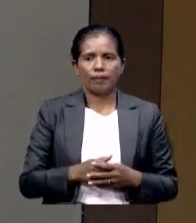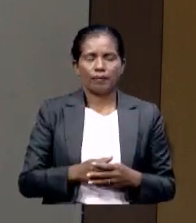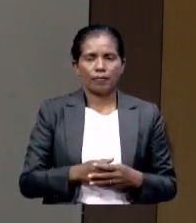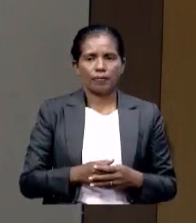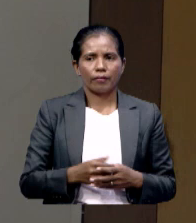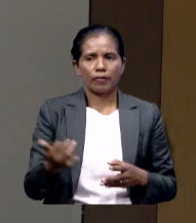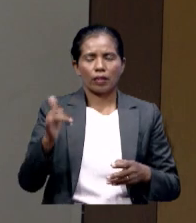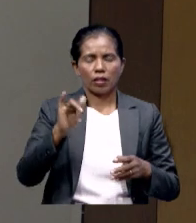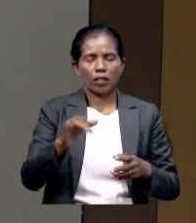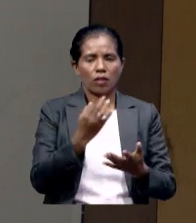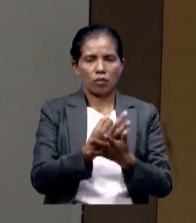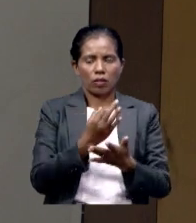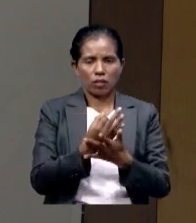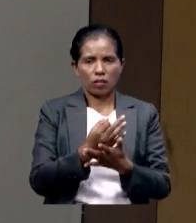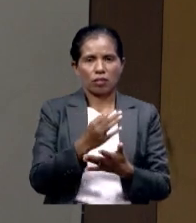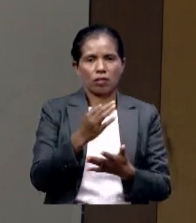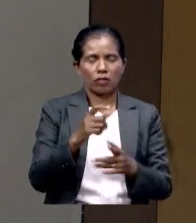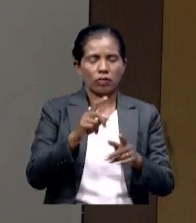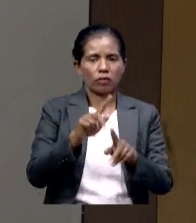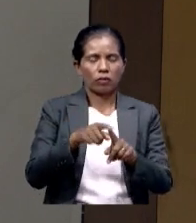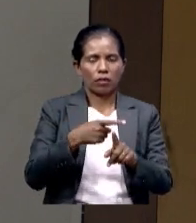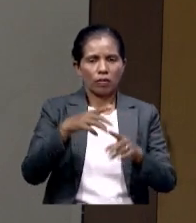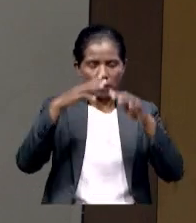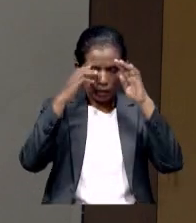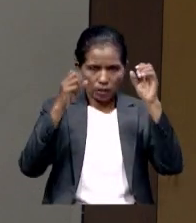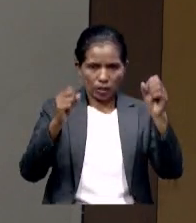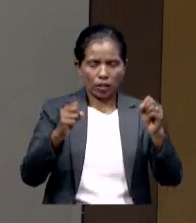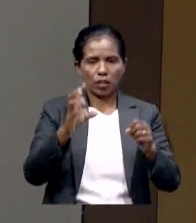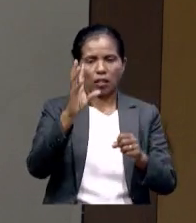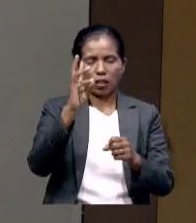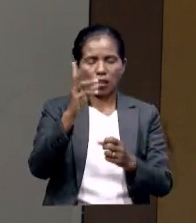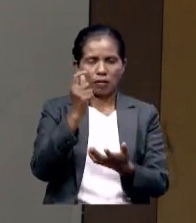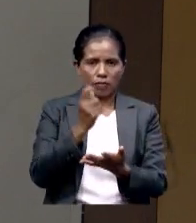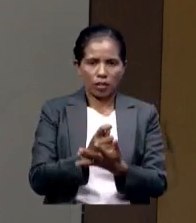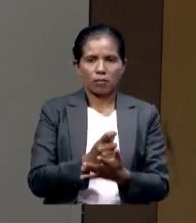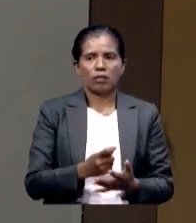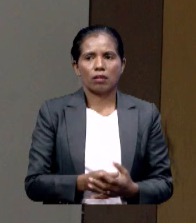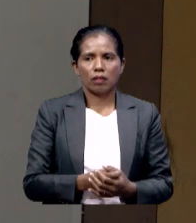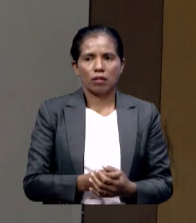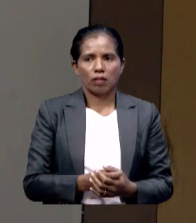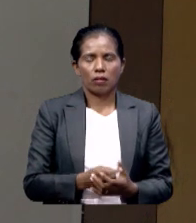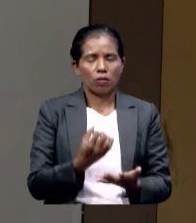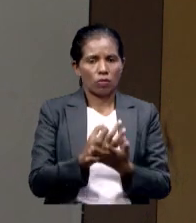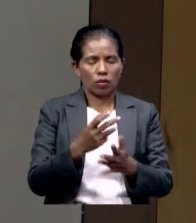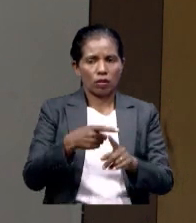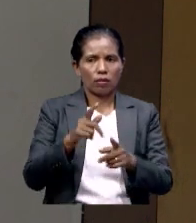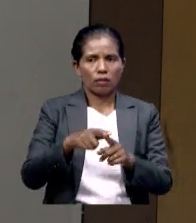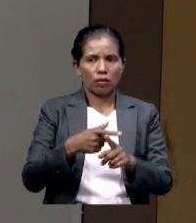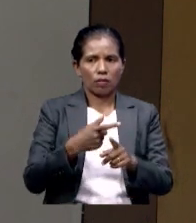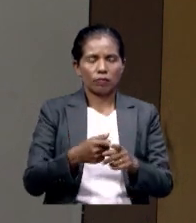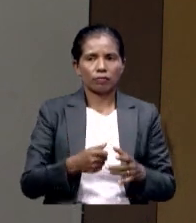sirnia salário sirnene presidente de Timor Leste PNN mais do que presidente da